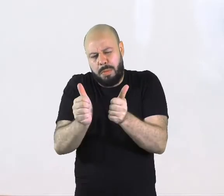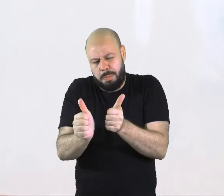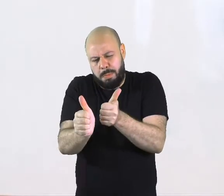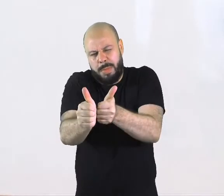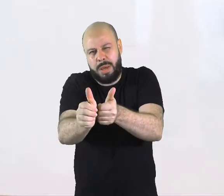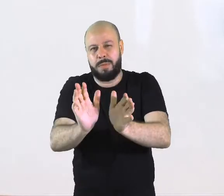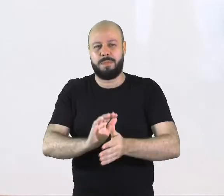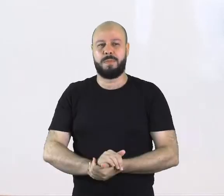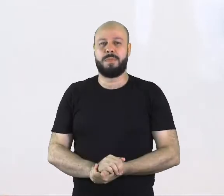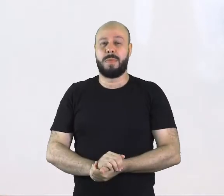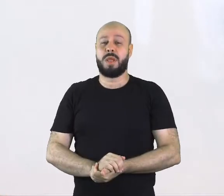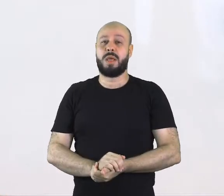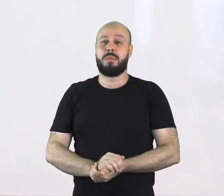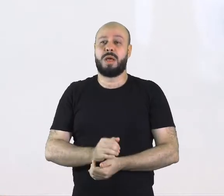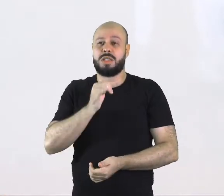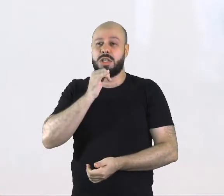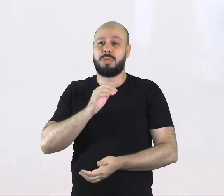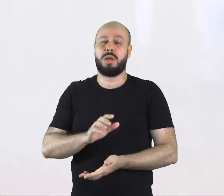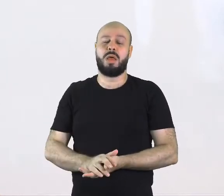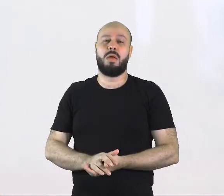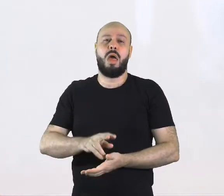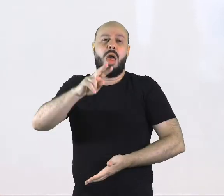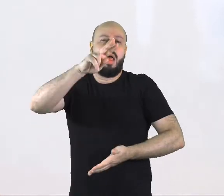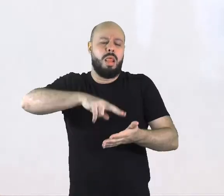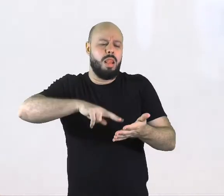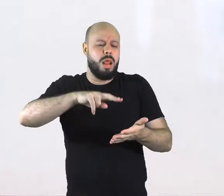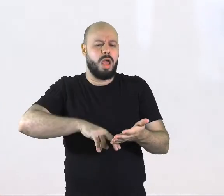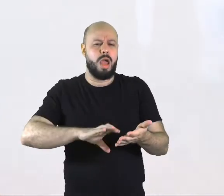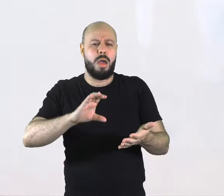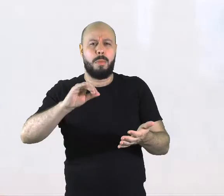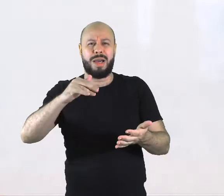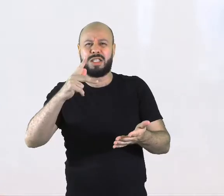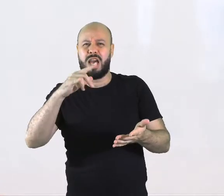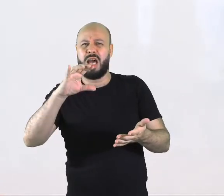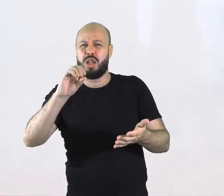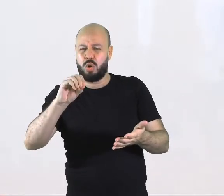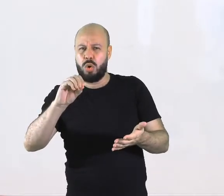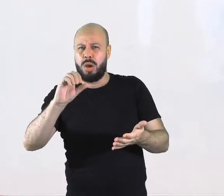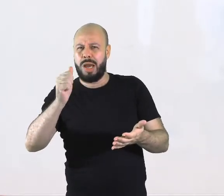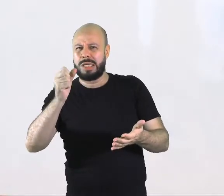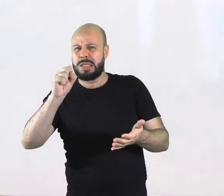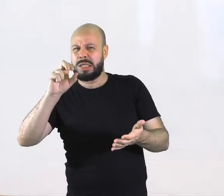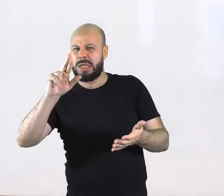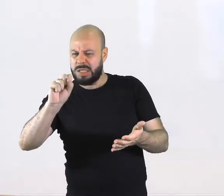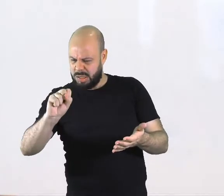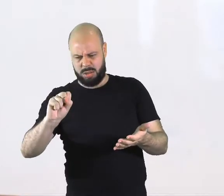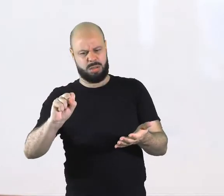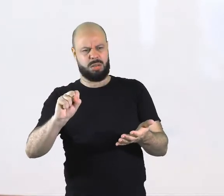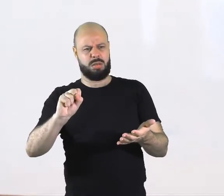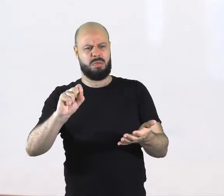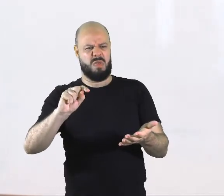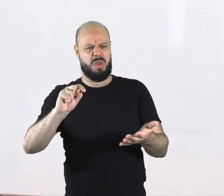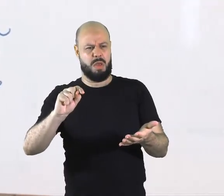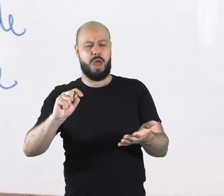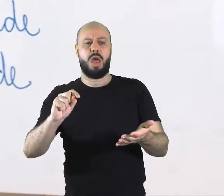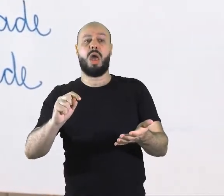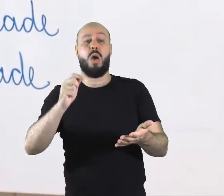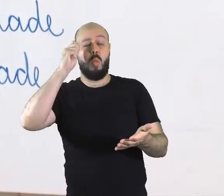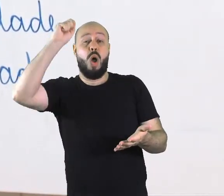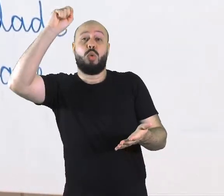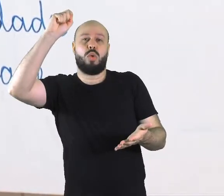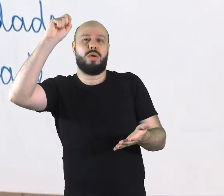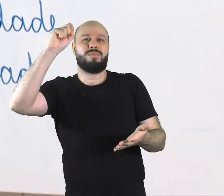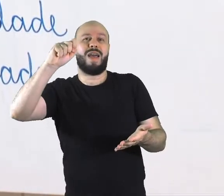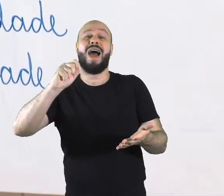Se eu disser para vocês, li Machado de Assis, Machado de Assis é o autor, mas você vai entender, eu